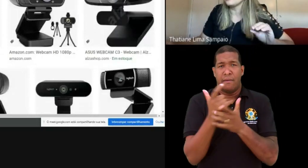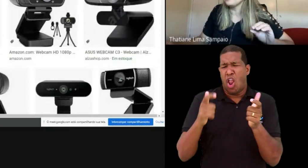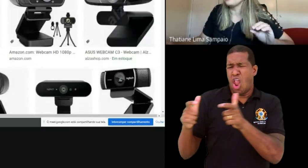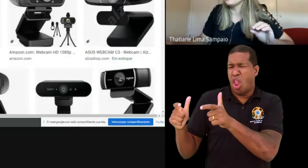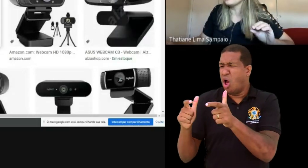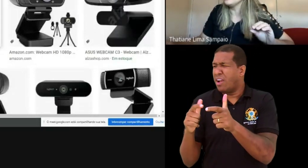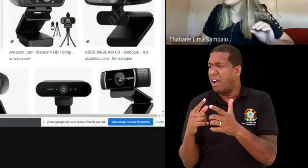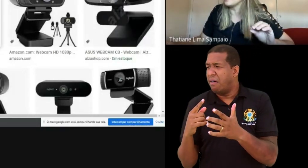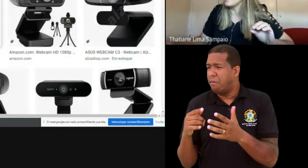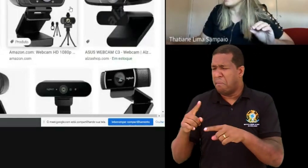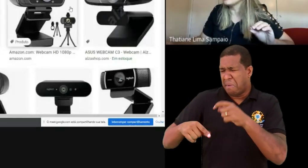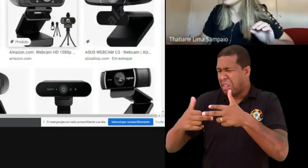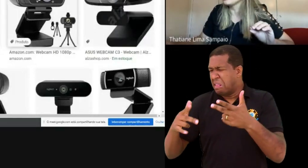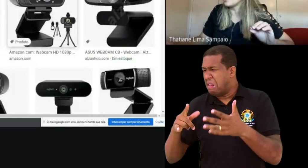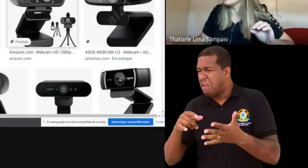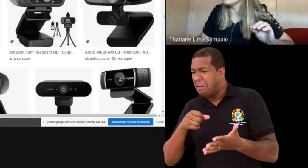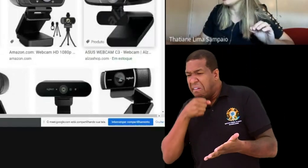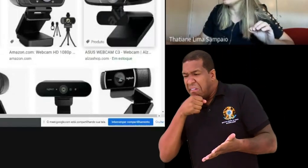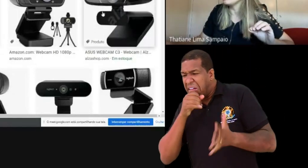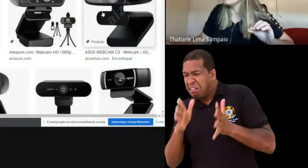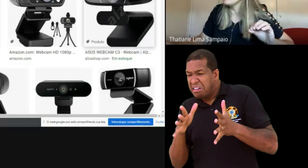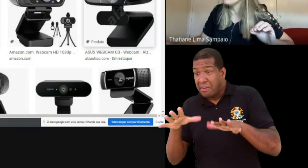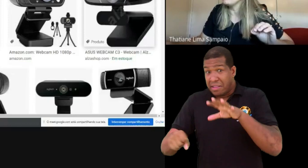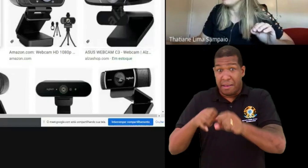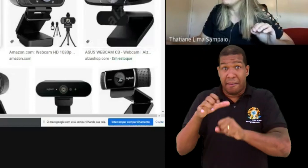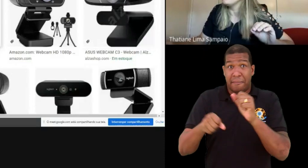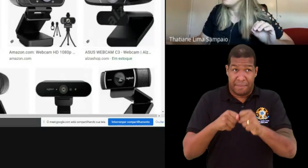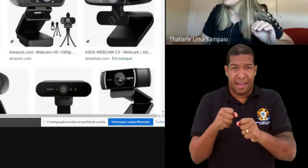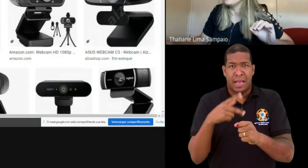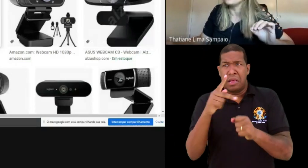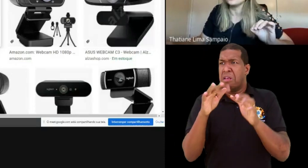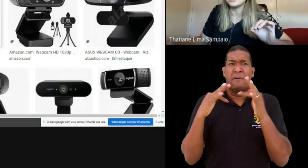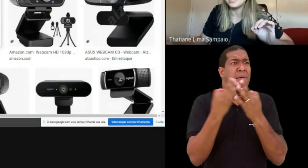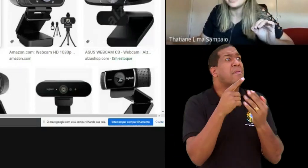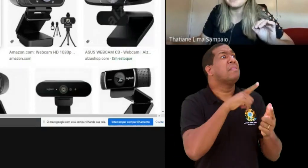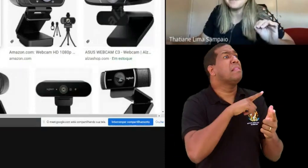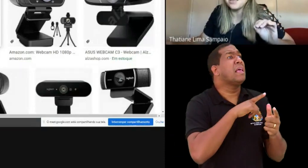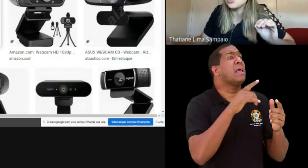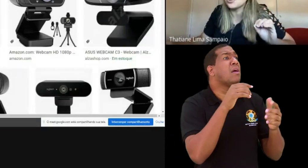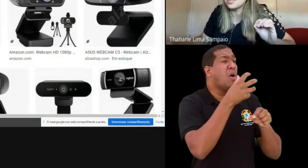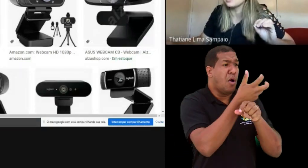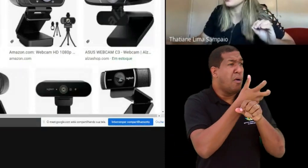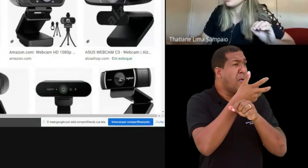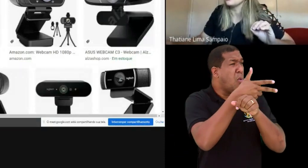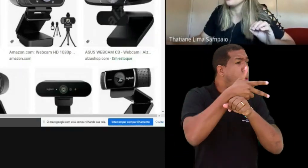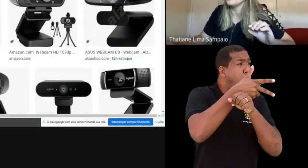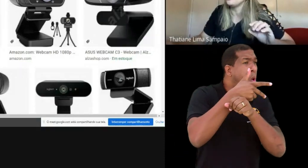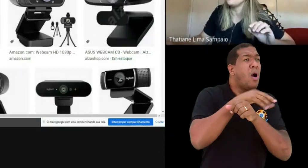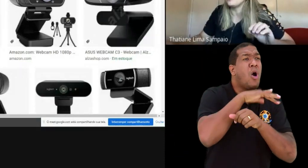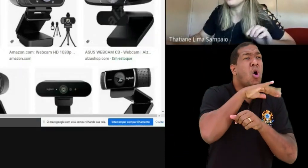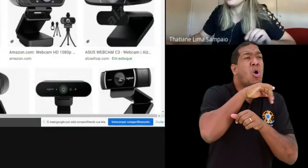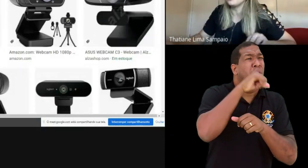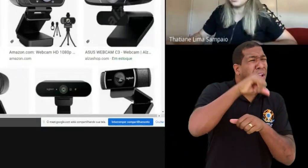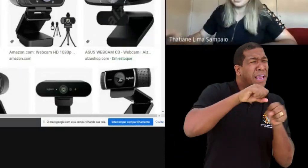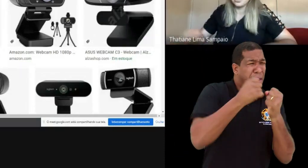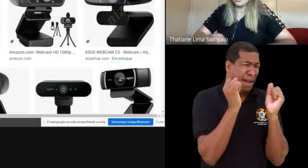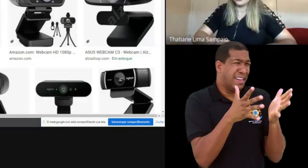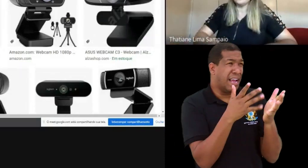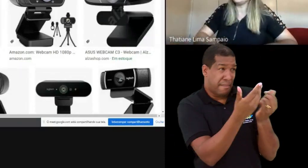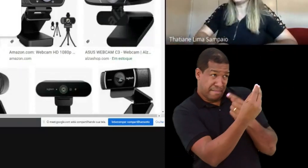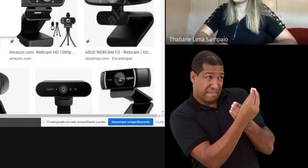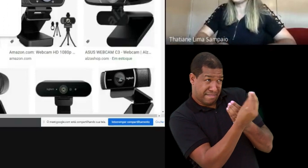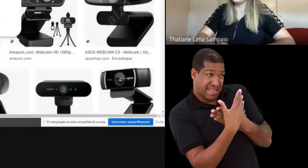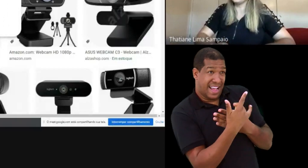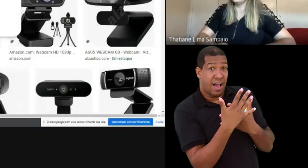essas webcams aqui estragadas, sucatas de eletrônico, vê na família quem tem sucata, pede a sucata de eletrônico, de webcam,